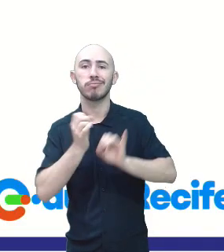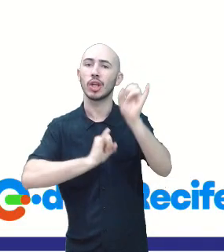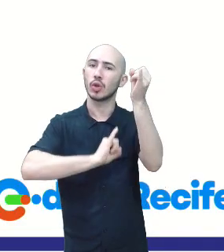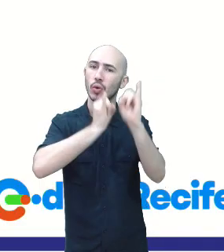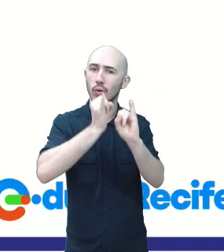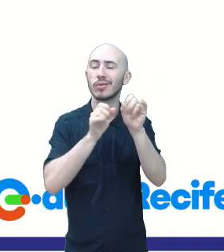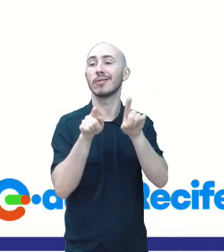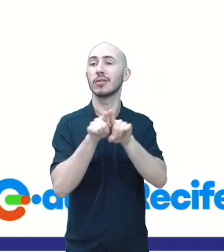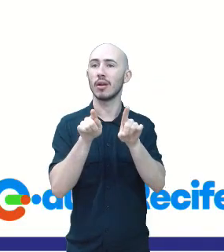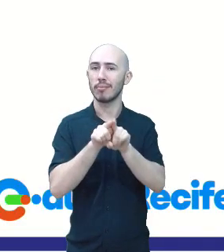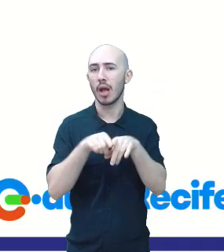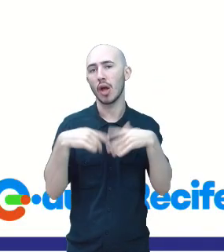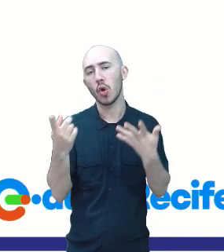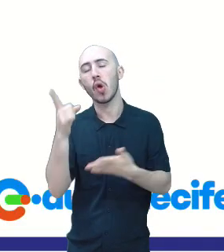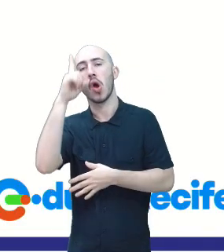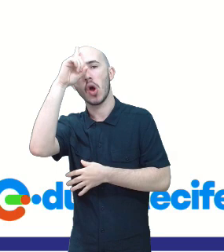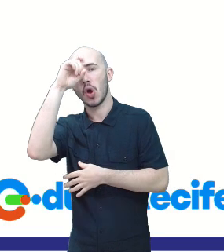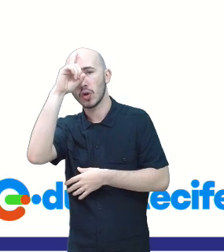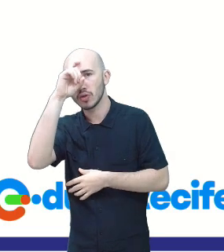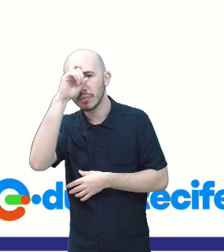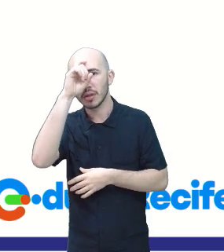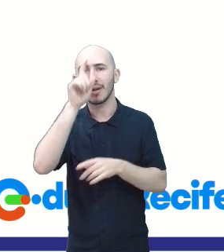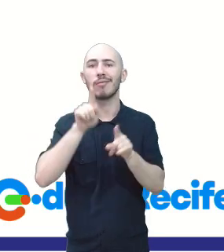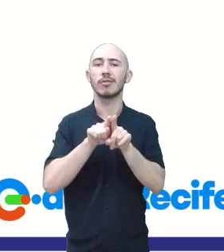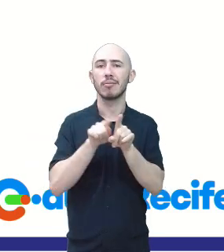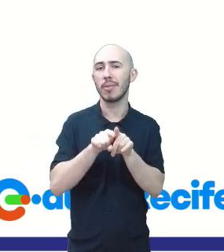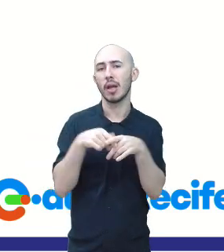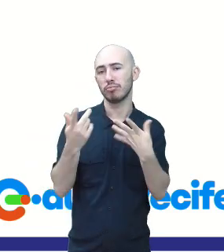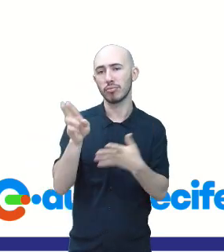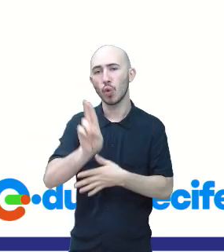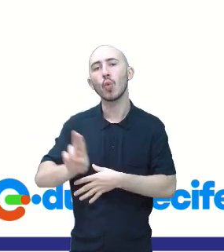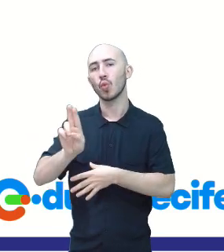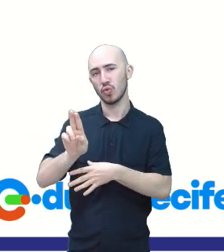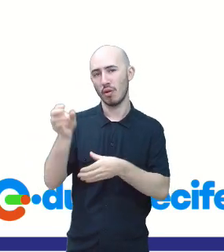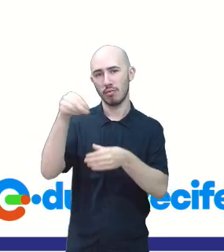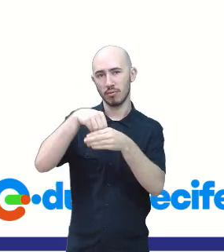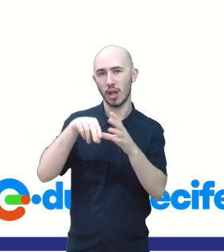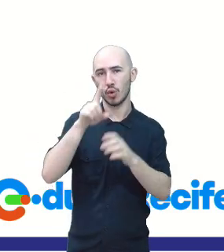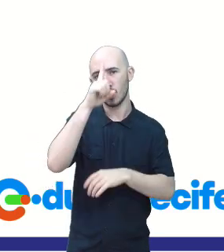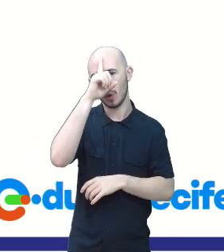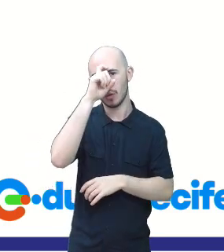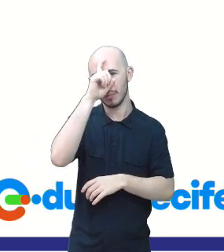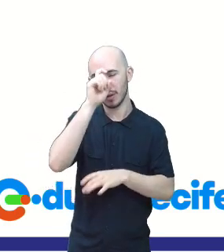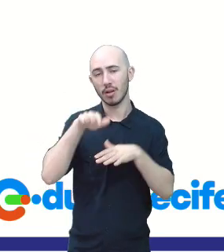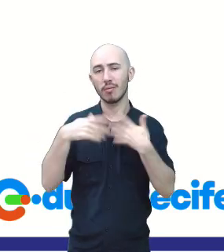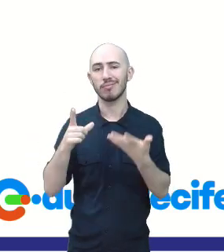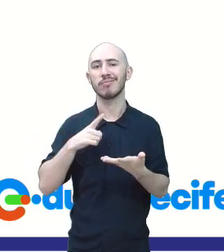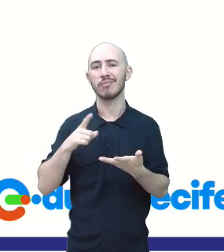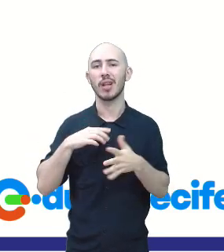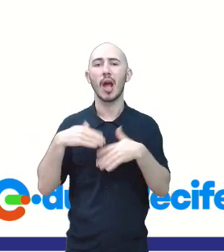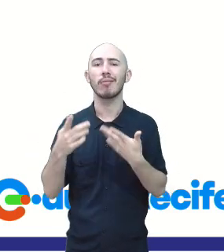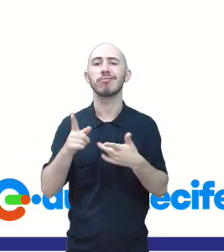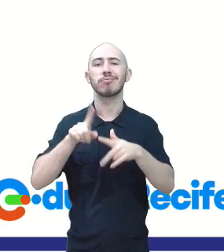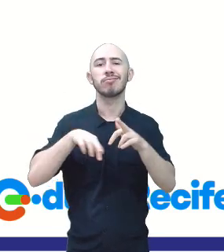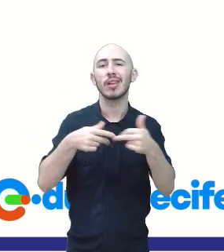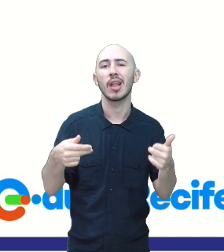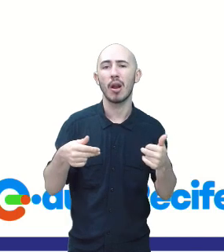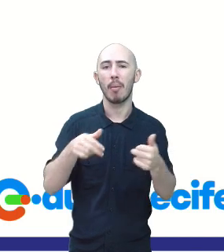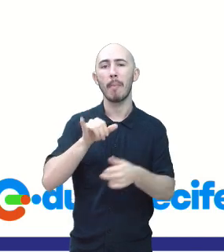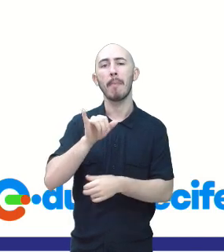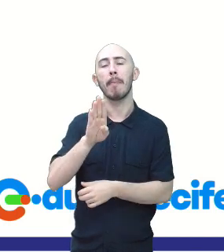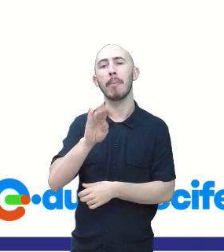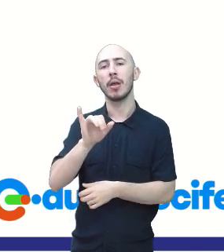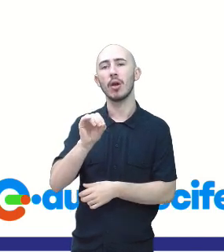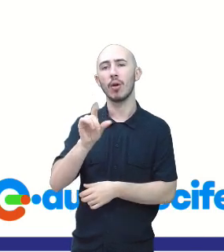indústrias, hospitalar, né, que é produzido nos hospitais, né, que tem muito material biológico, né, vindo dos